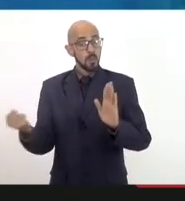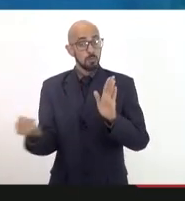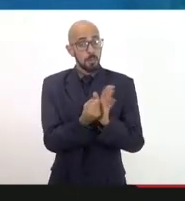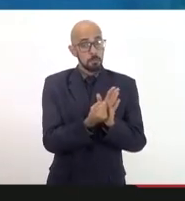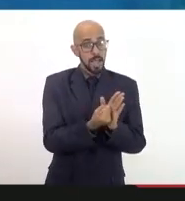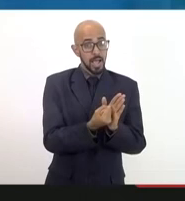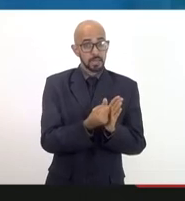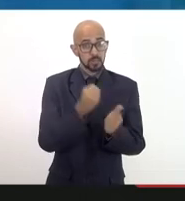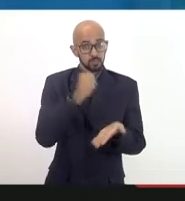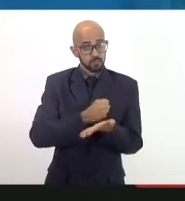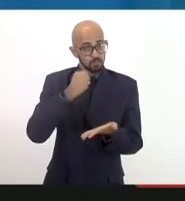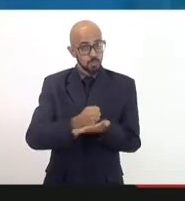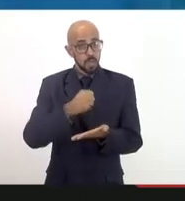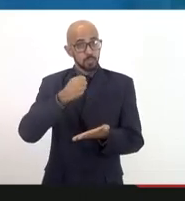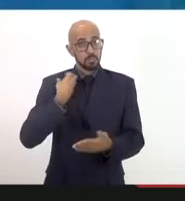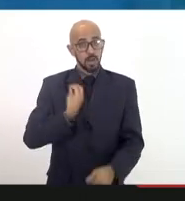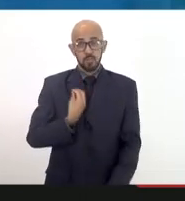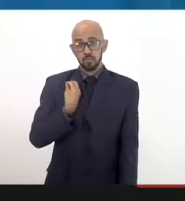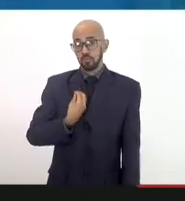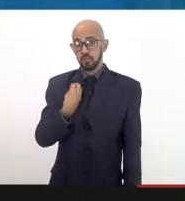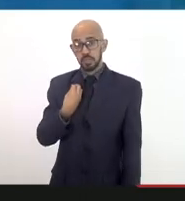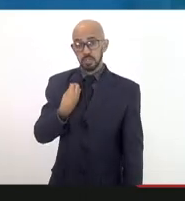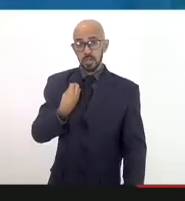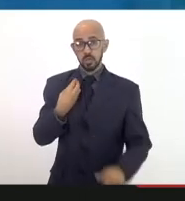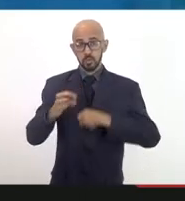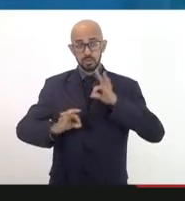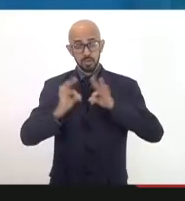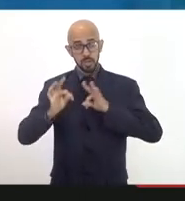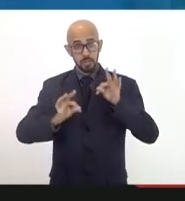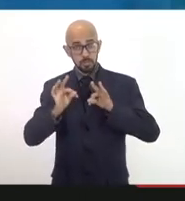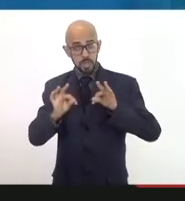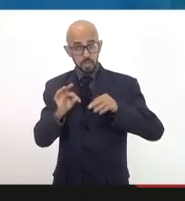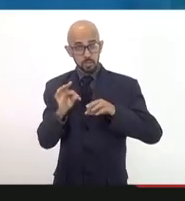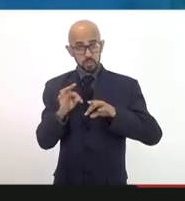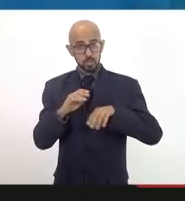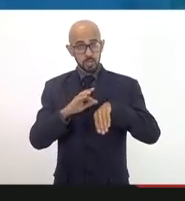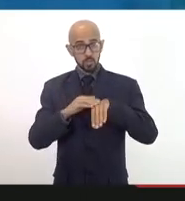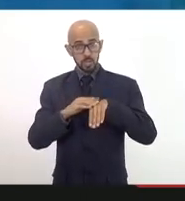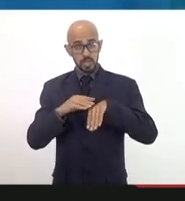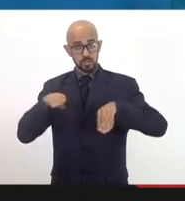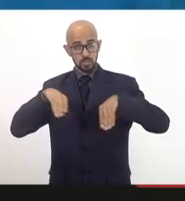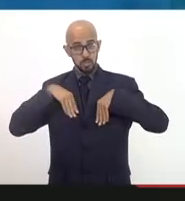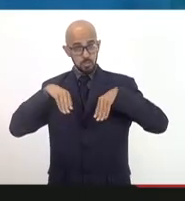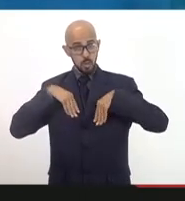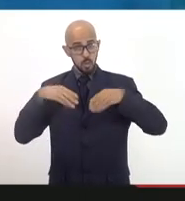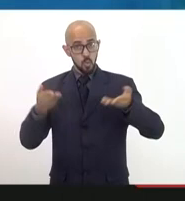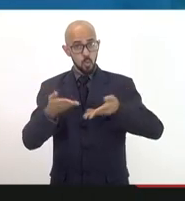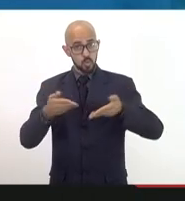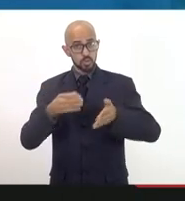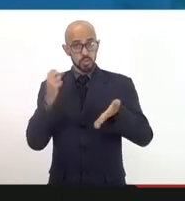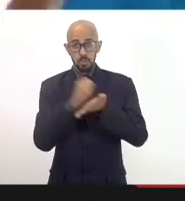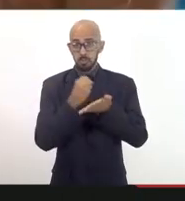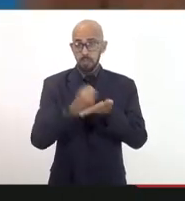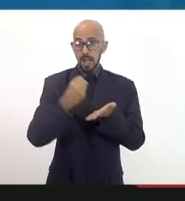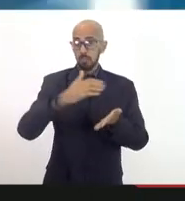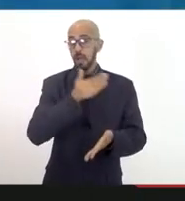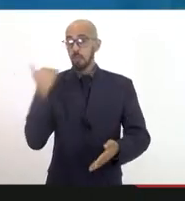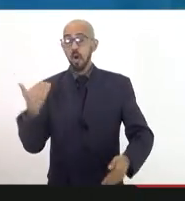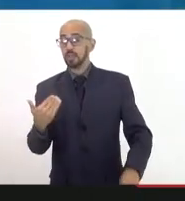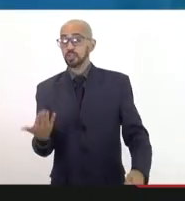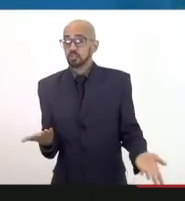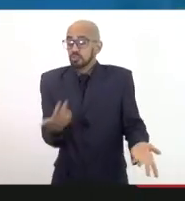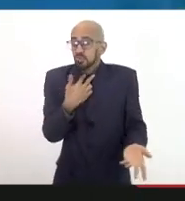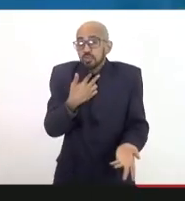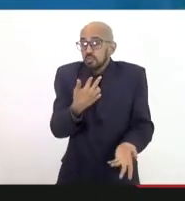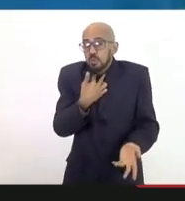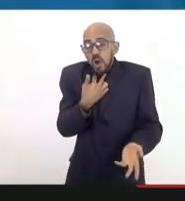O que nós temos no tratamento da tuberculose hoje é um pacto com a morte. A necessidade da gente melhorar esse atendimento na atenção